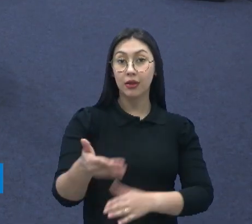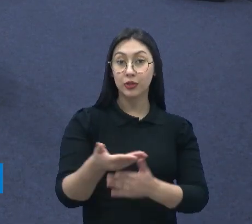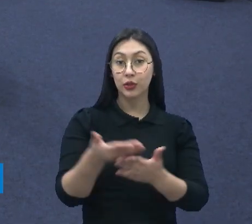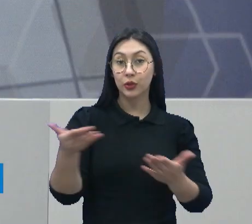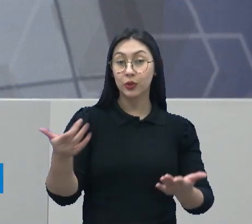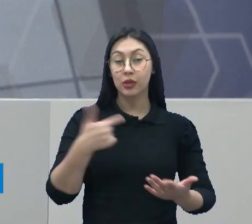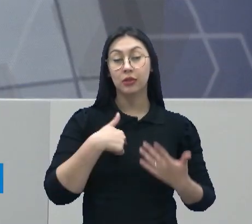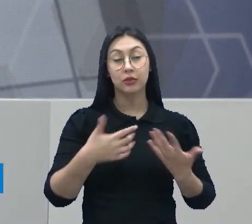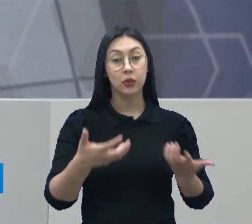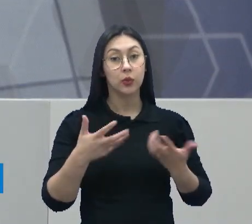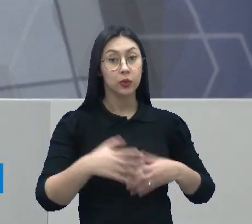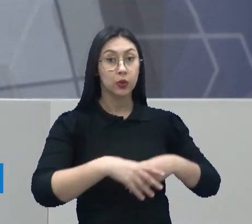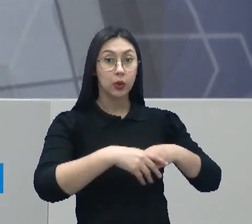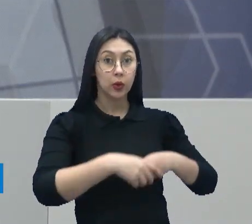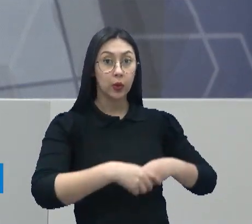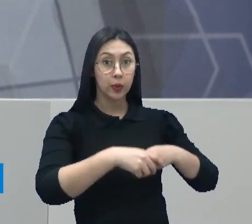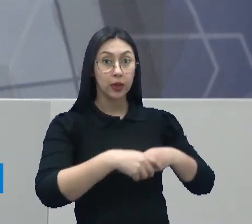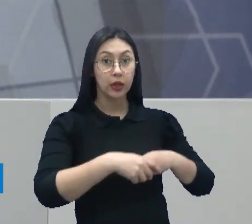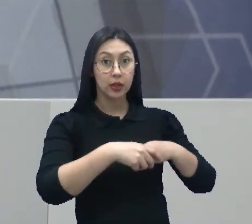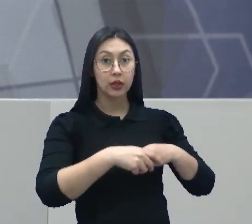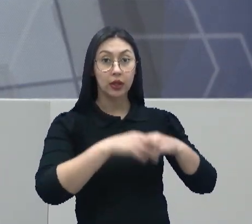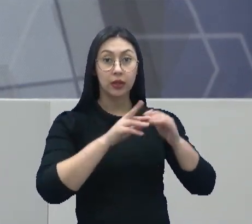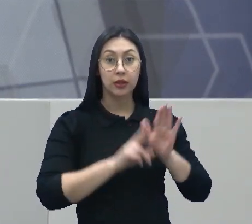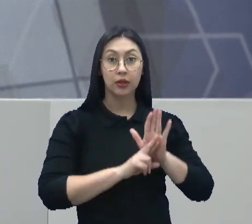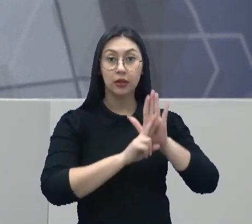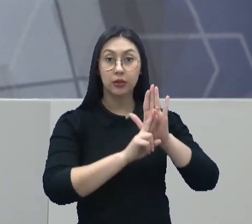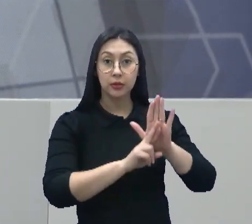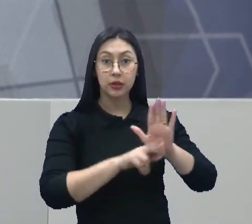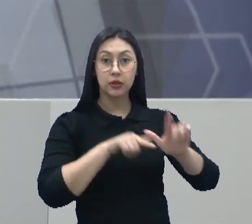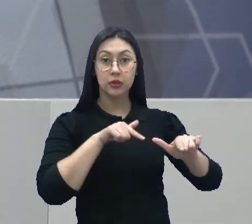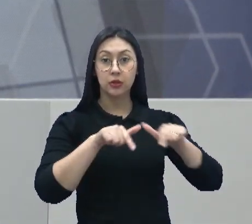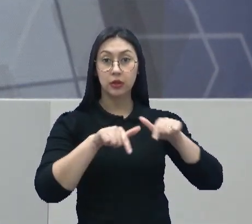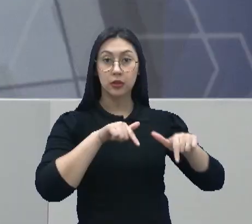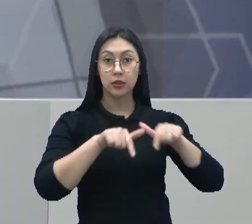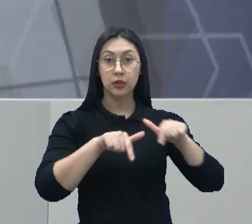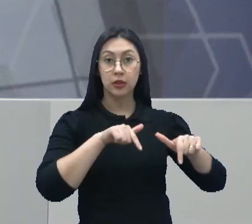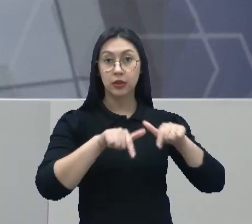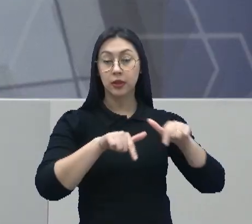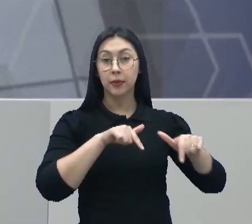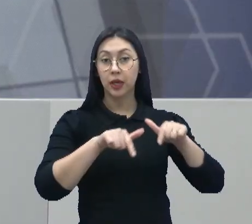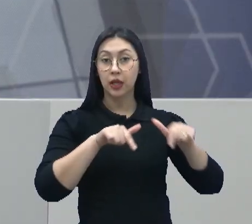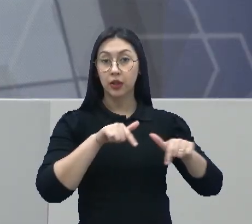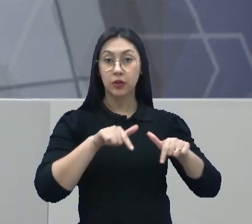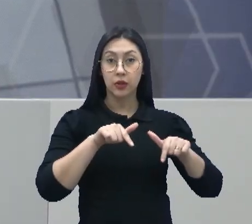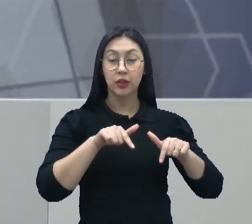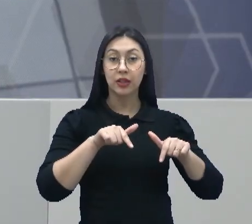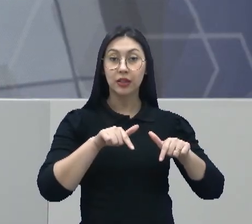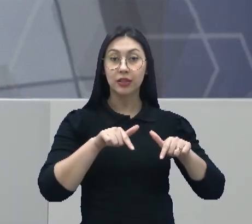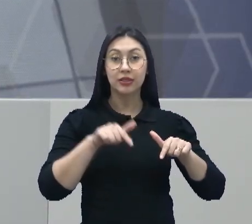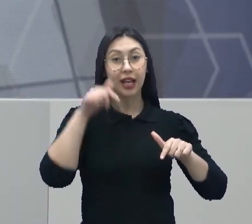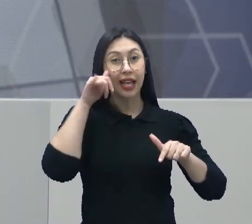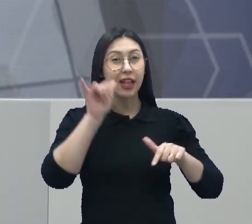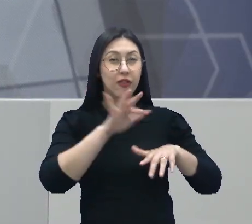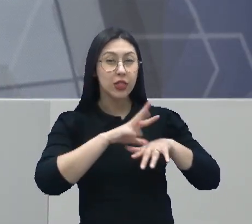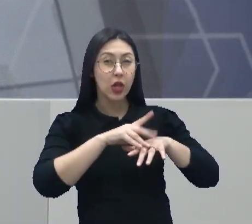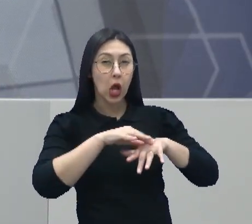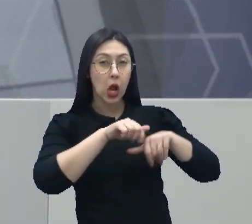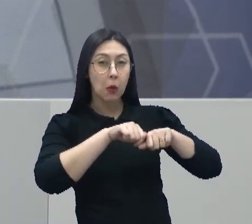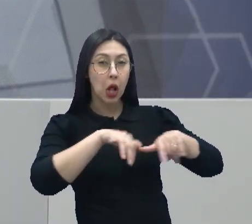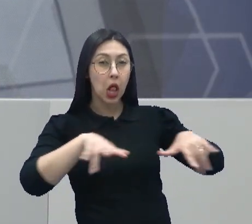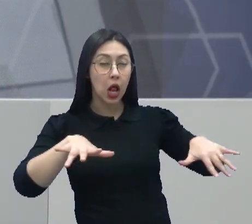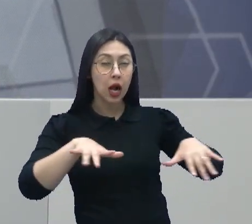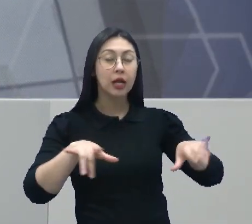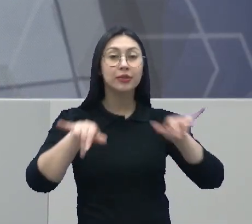cumprimentar a representação dos trabalhadores, agentes de endemias que continua aqui presente. Mandar um recado aí